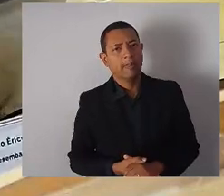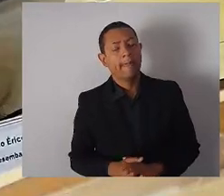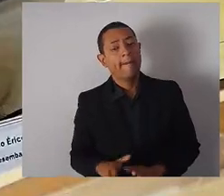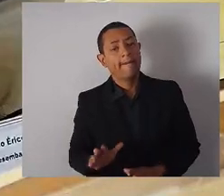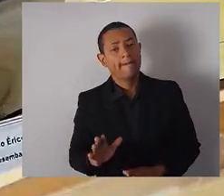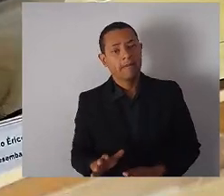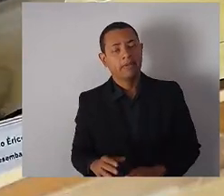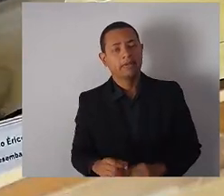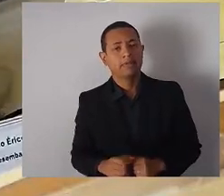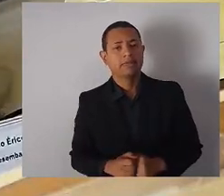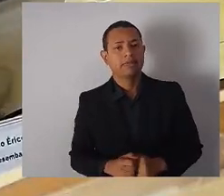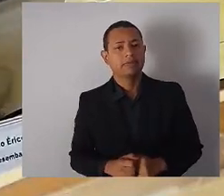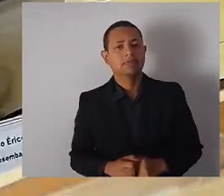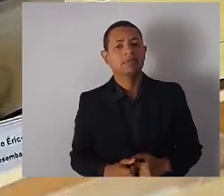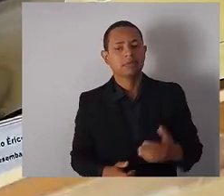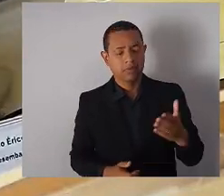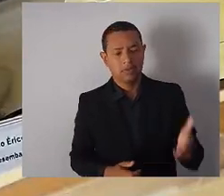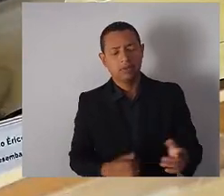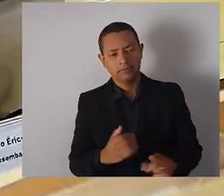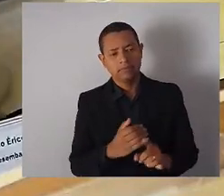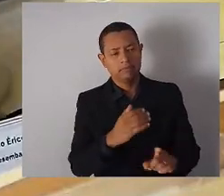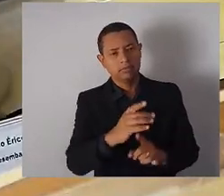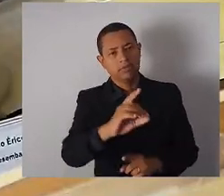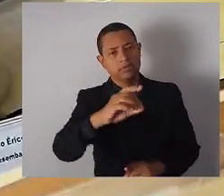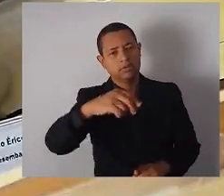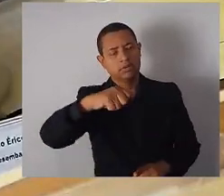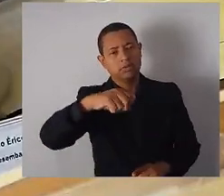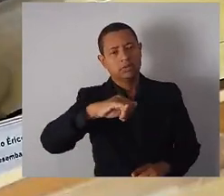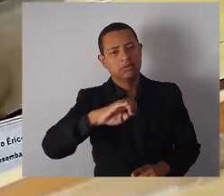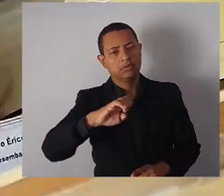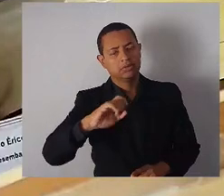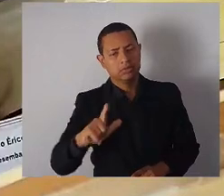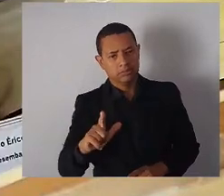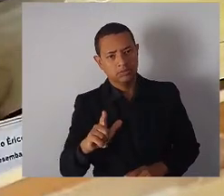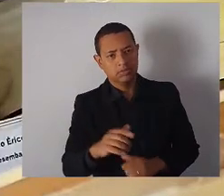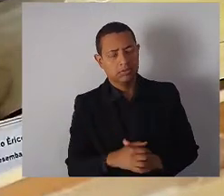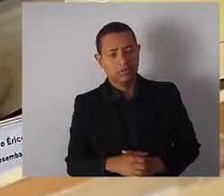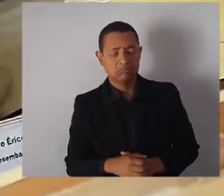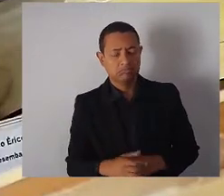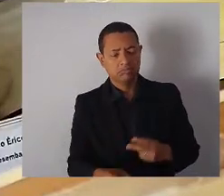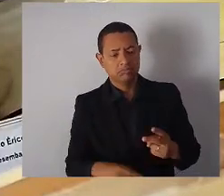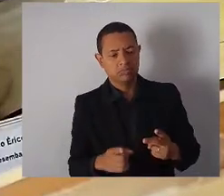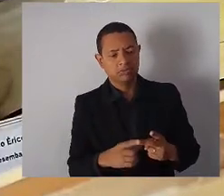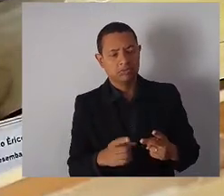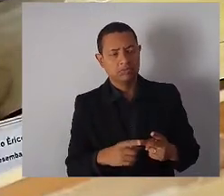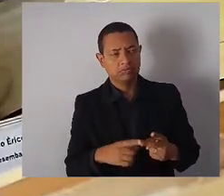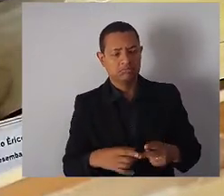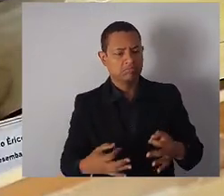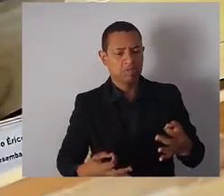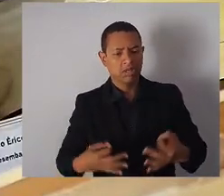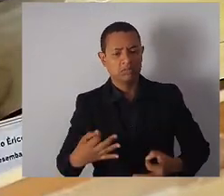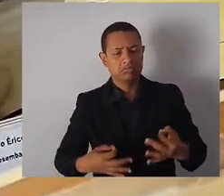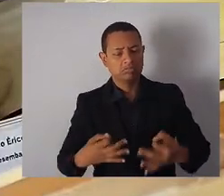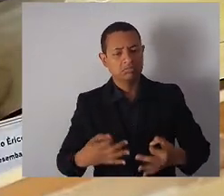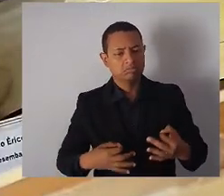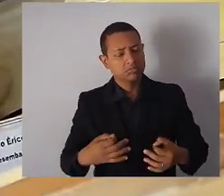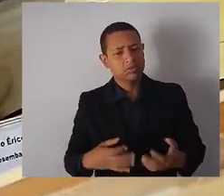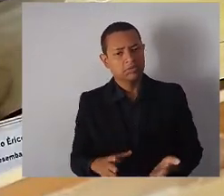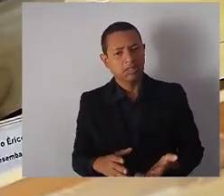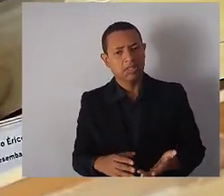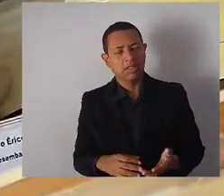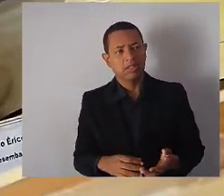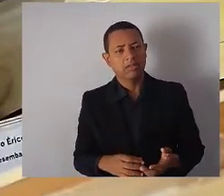acosto ao que foi trazido pelo doutor Daniel, a fim de atendermos a segunda preliminar e julgarmos sem resolução de mérito